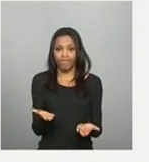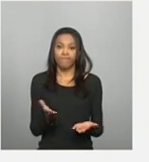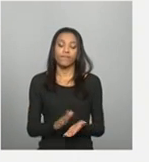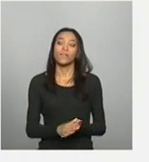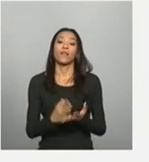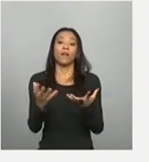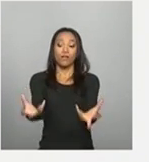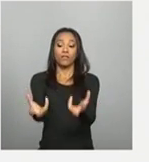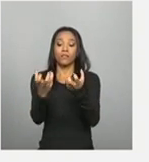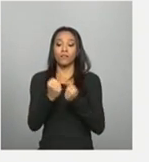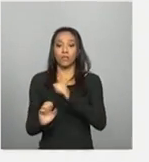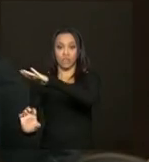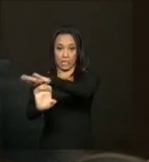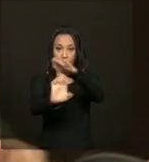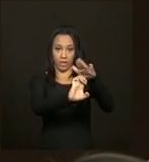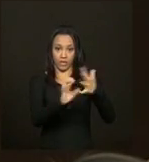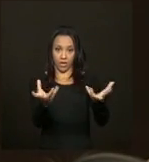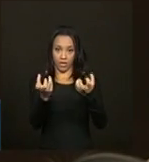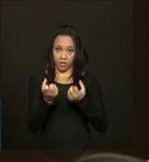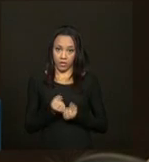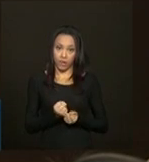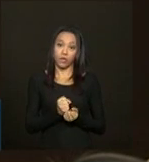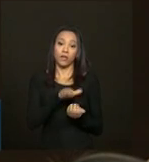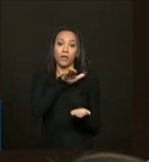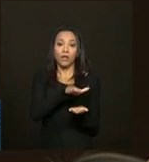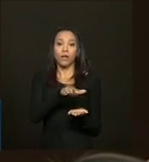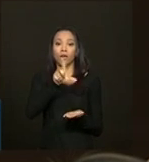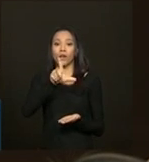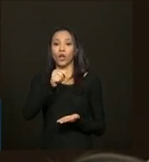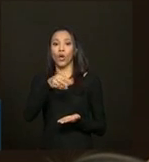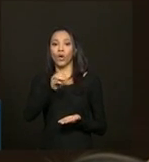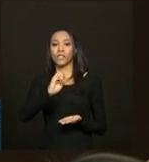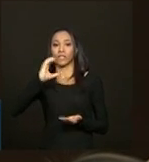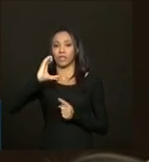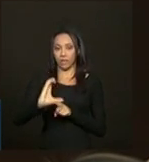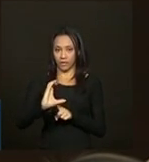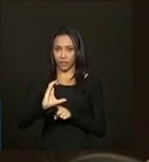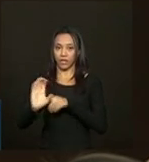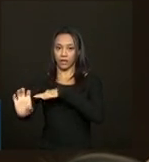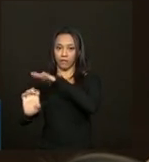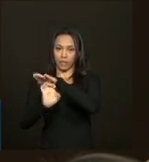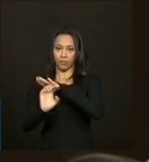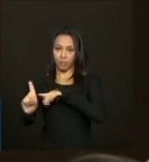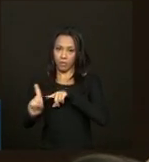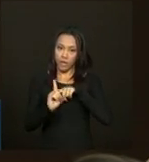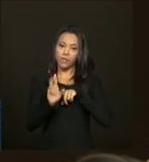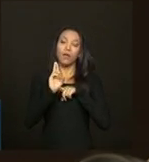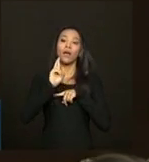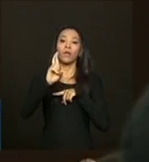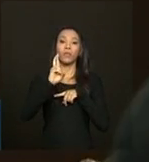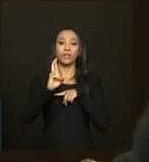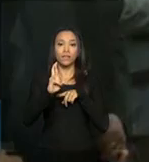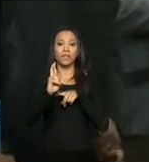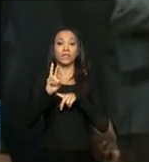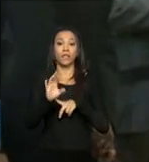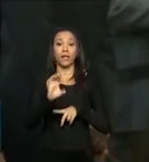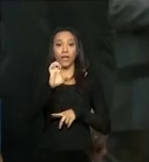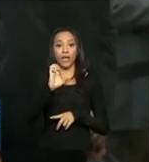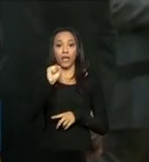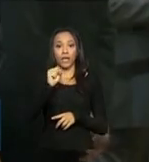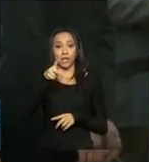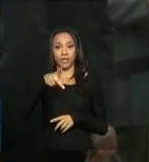Habilitaram-se a entregar propostas para o lote C. Proponente Abengoa Construção Brasil Limitada, representado pela corretora